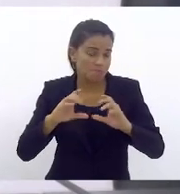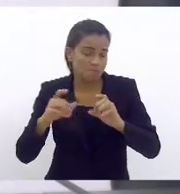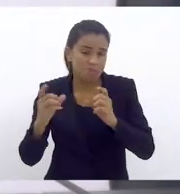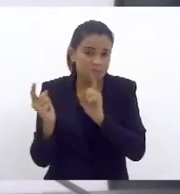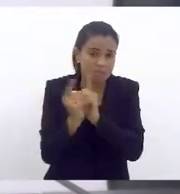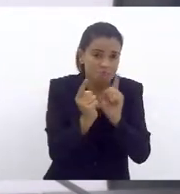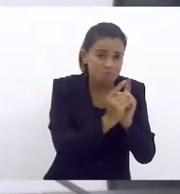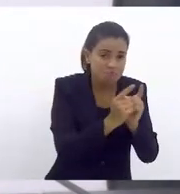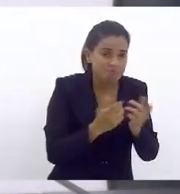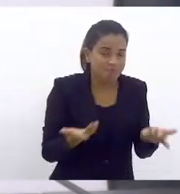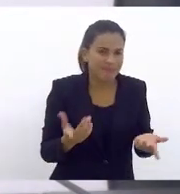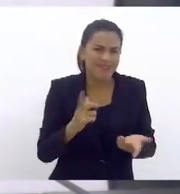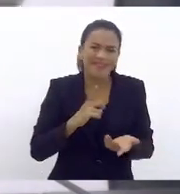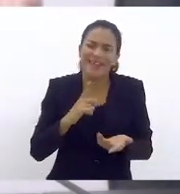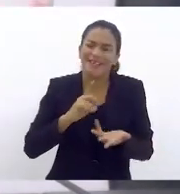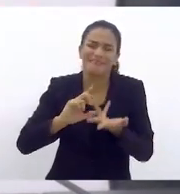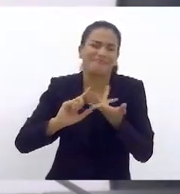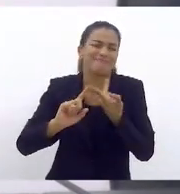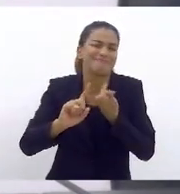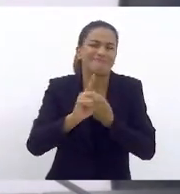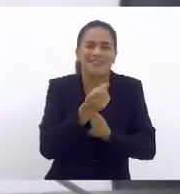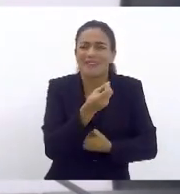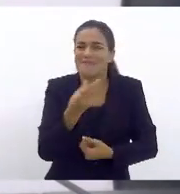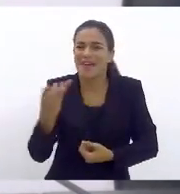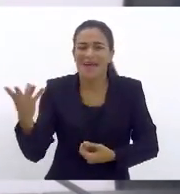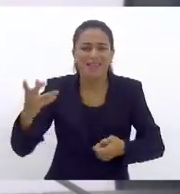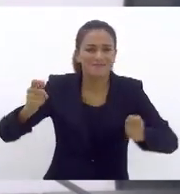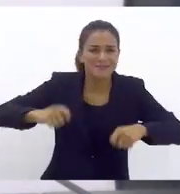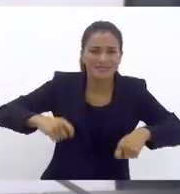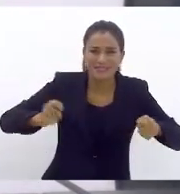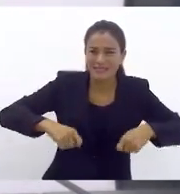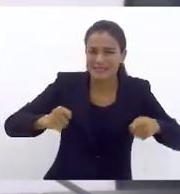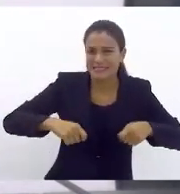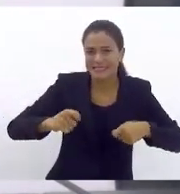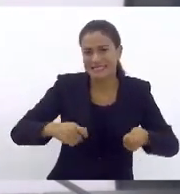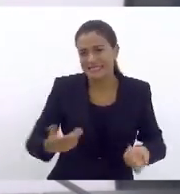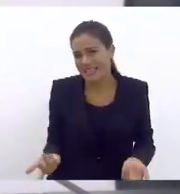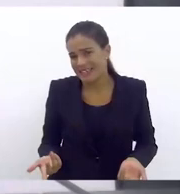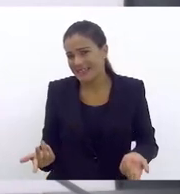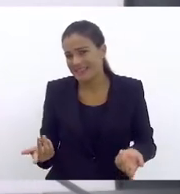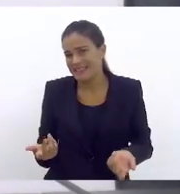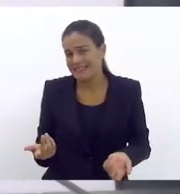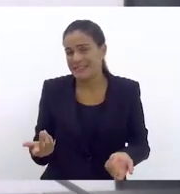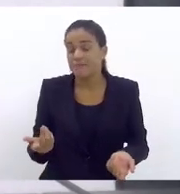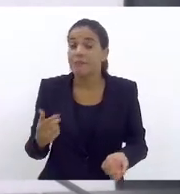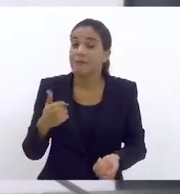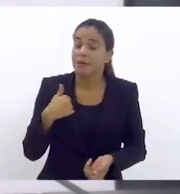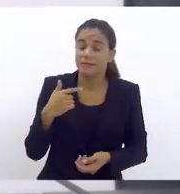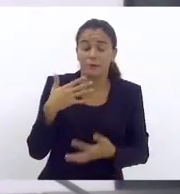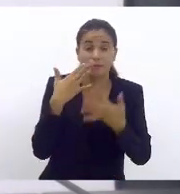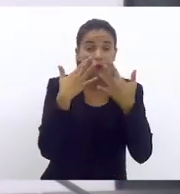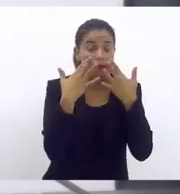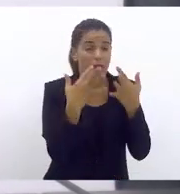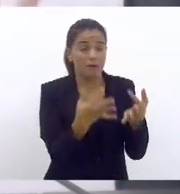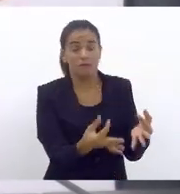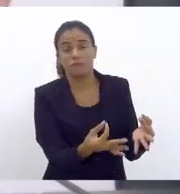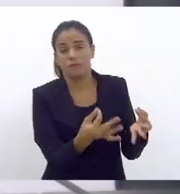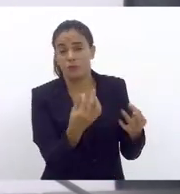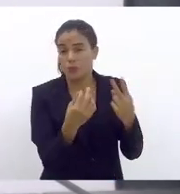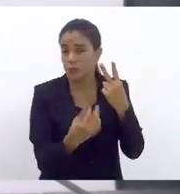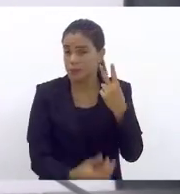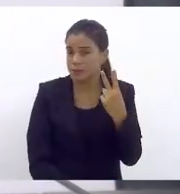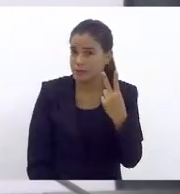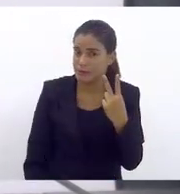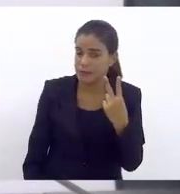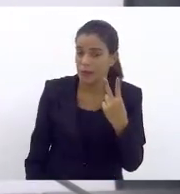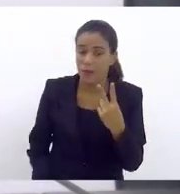parcerias enfim a gente tem um grande um mundo de possibilidades a serem exploradas mas me chama atenção duas coisas